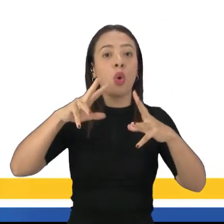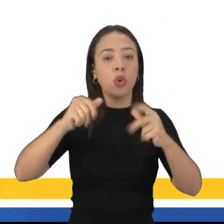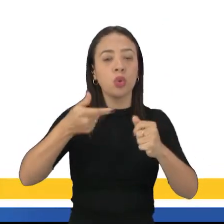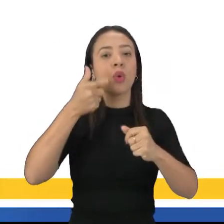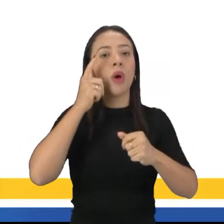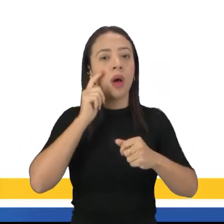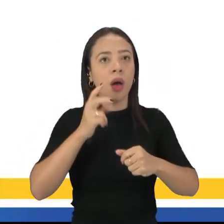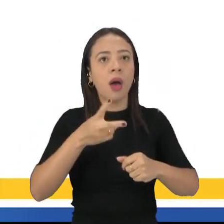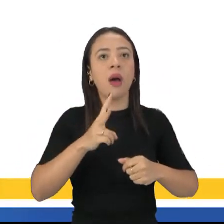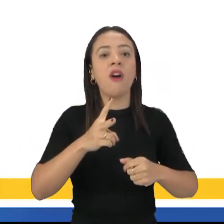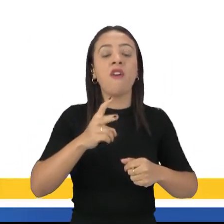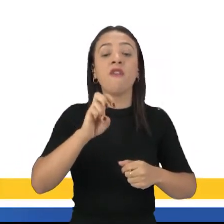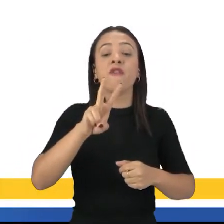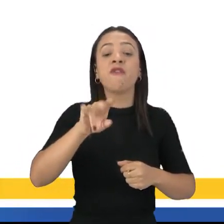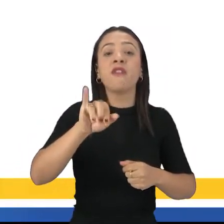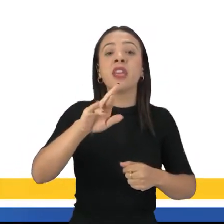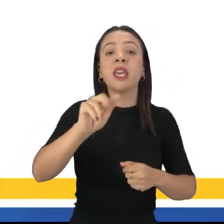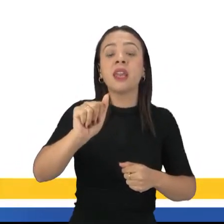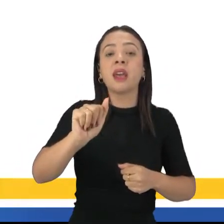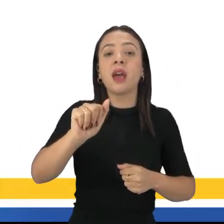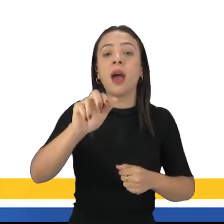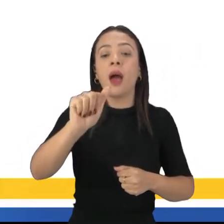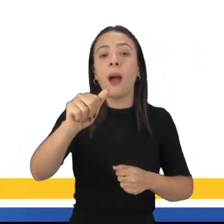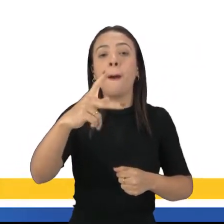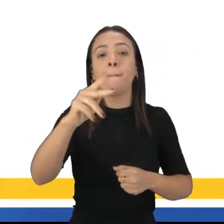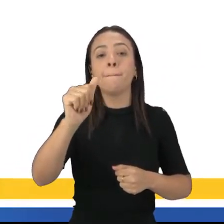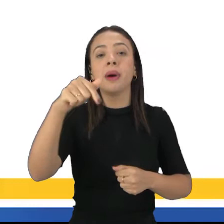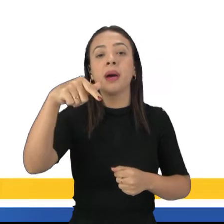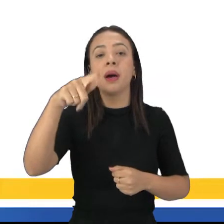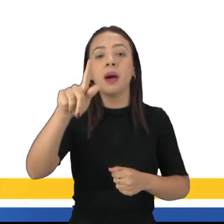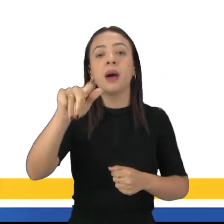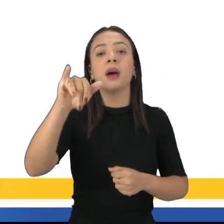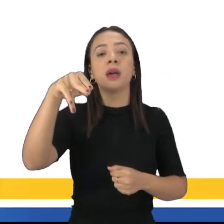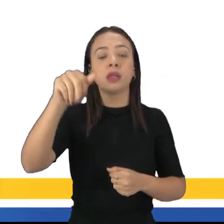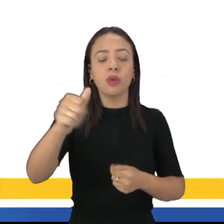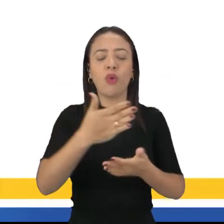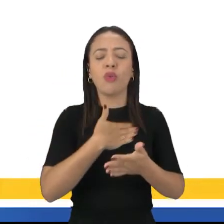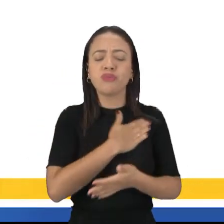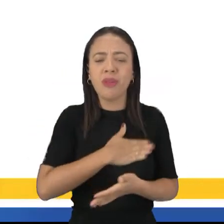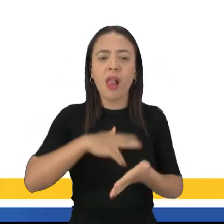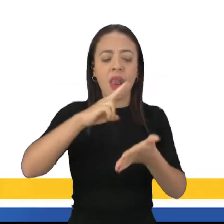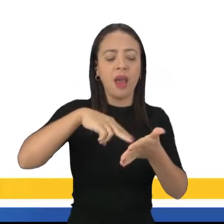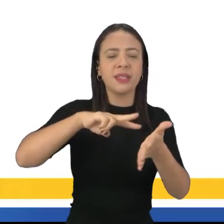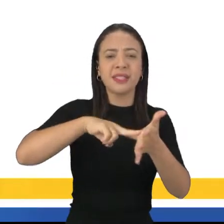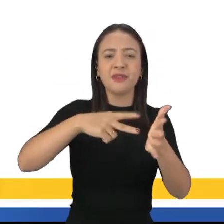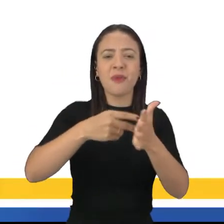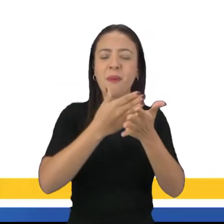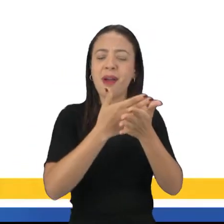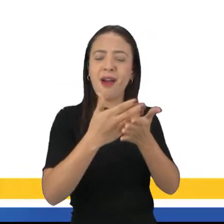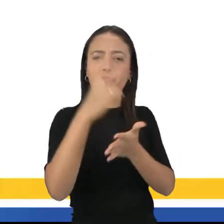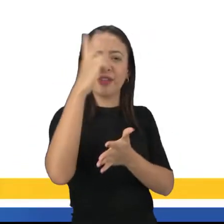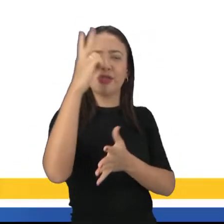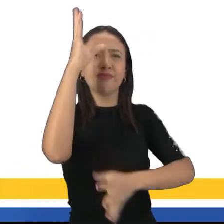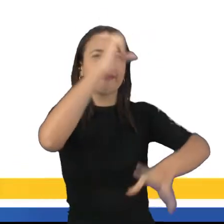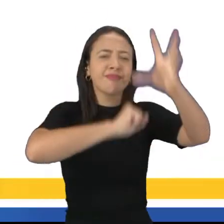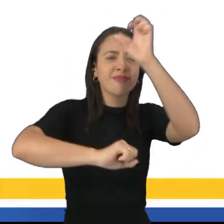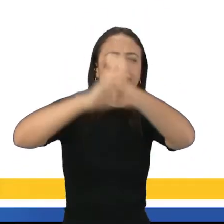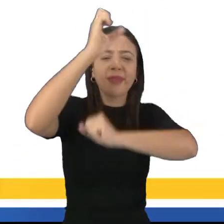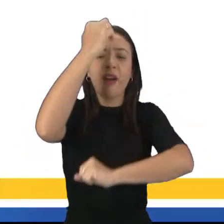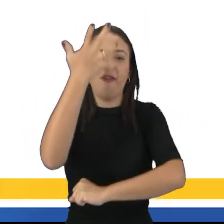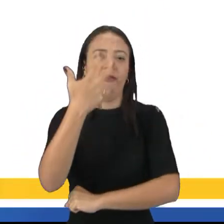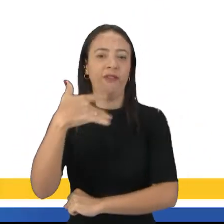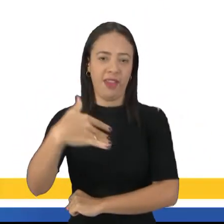página. Olha aí. Gostar de ler é o início de uma história cheia de descobertas e aprendizados na vida